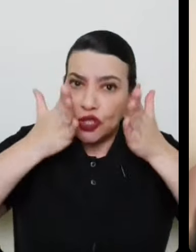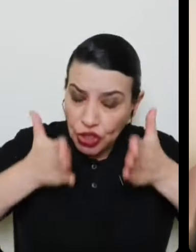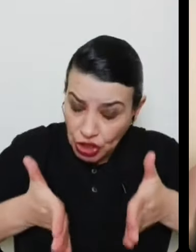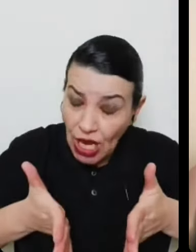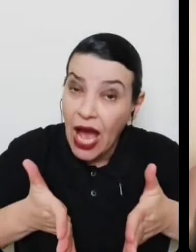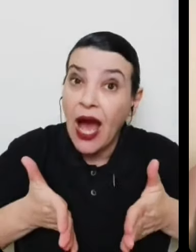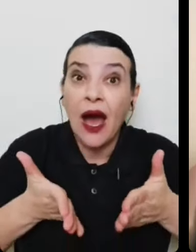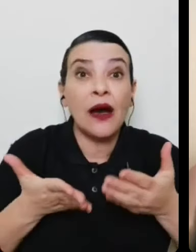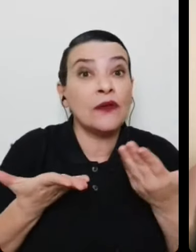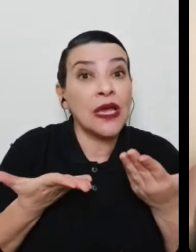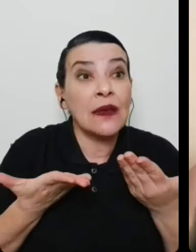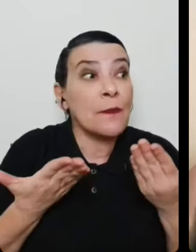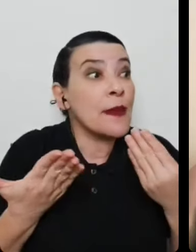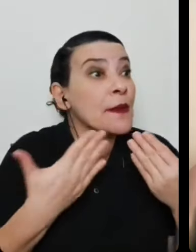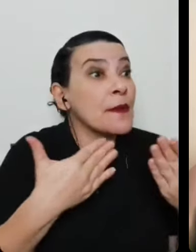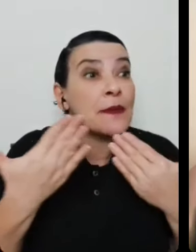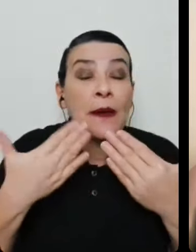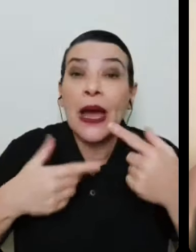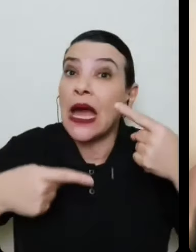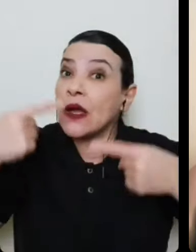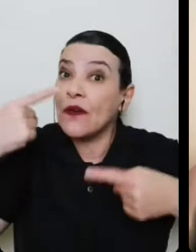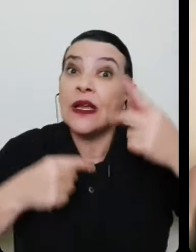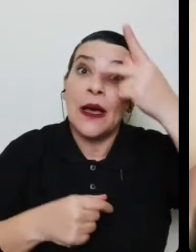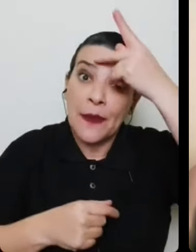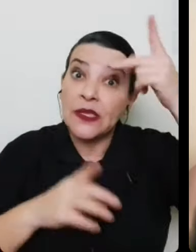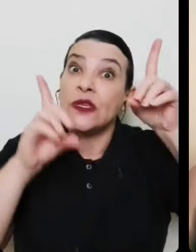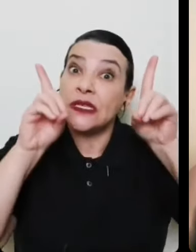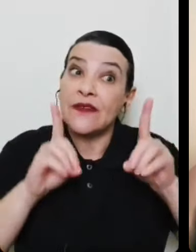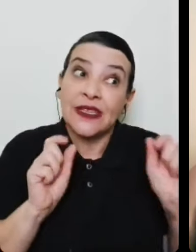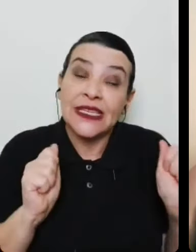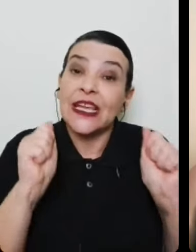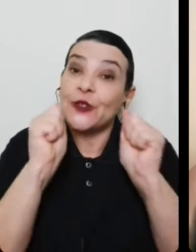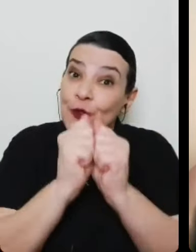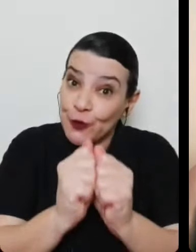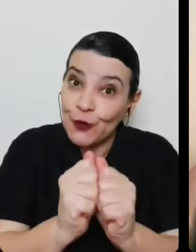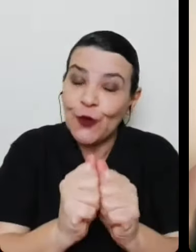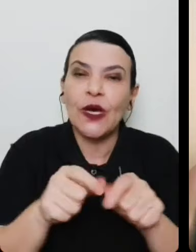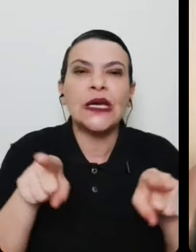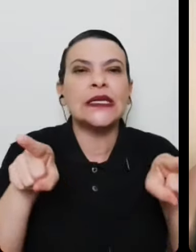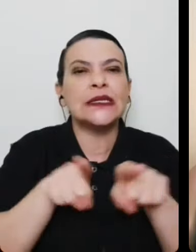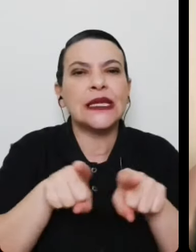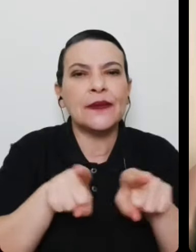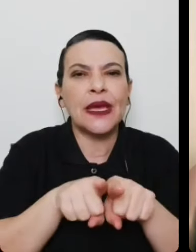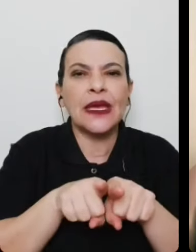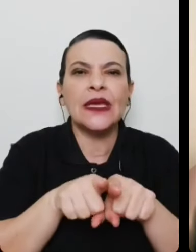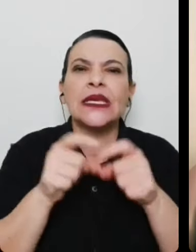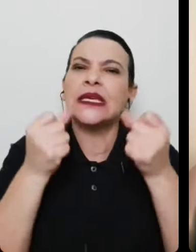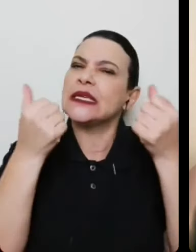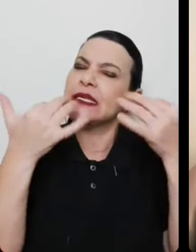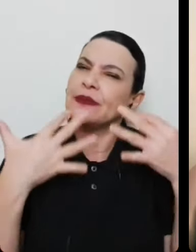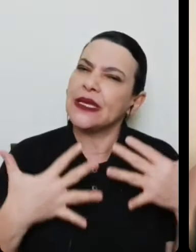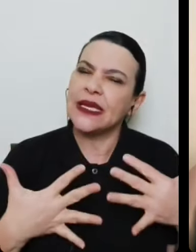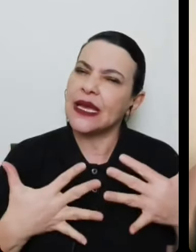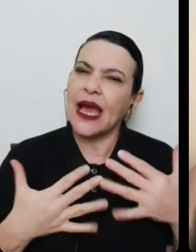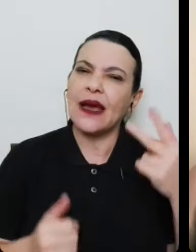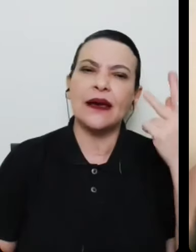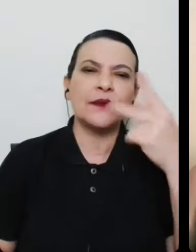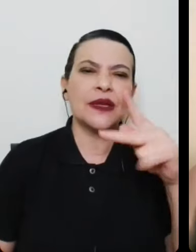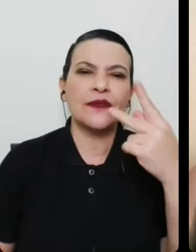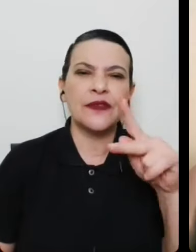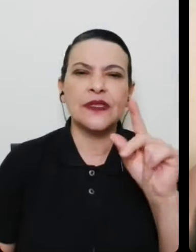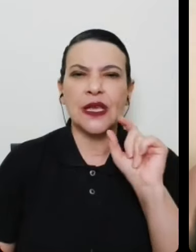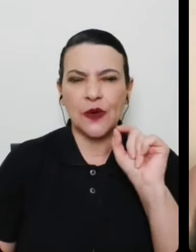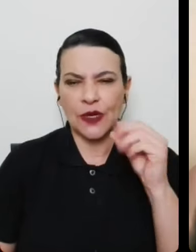para o início da discussão pessoas com deficiência. E aí eu queria um pouco caminhar para você contar assim, para a gente, né, nessa